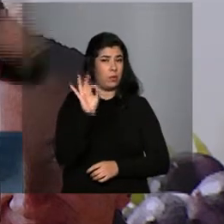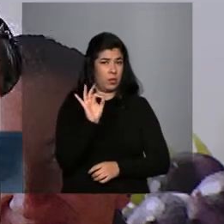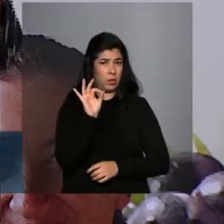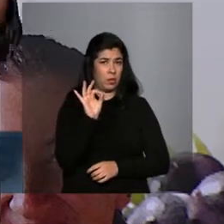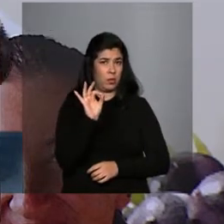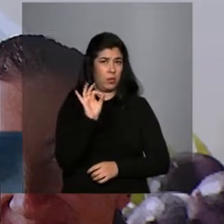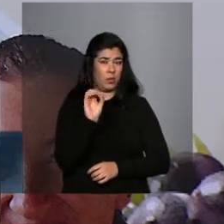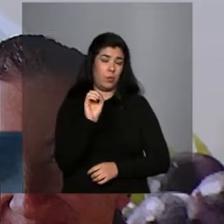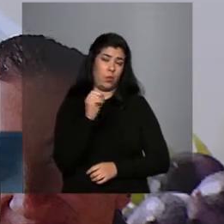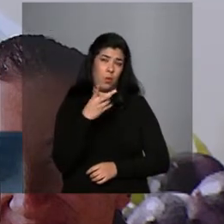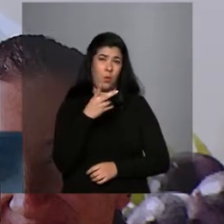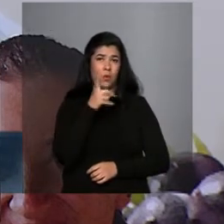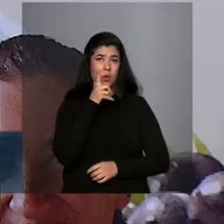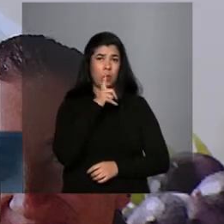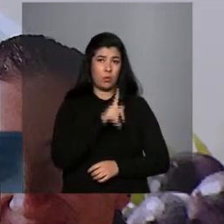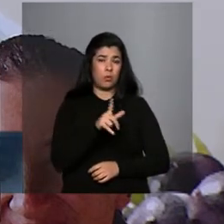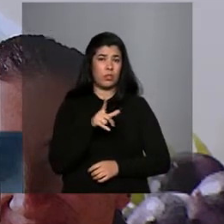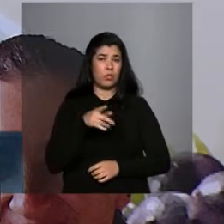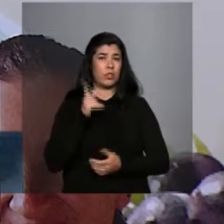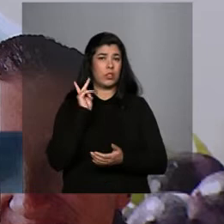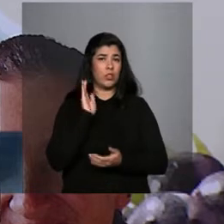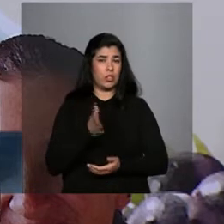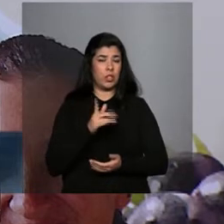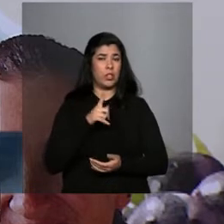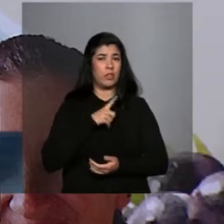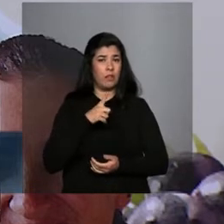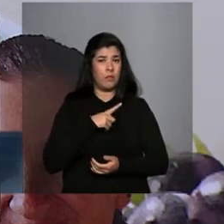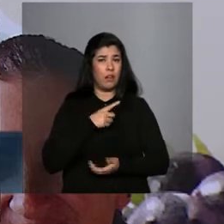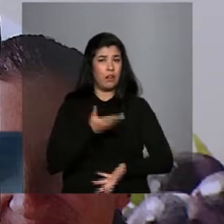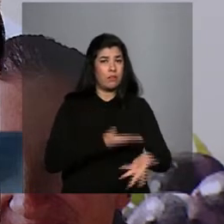cobrir pelo menos 30% da demanda